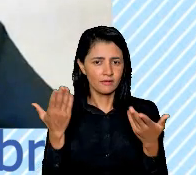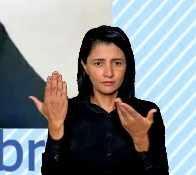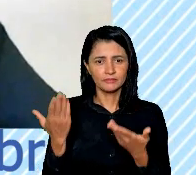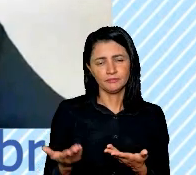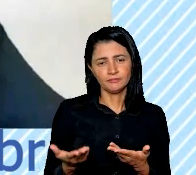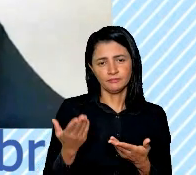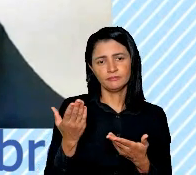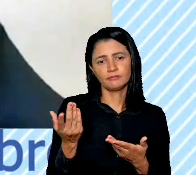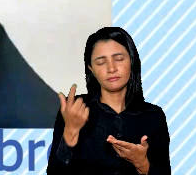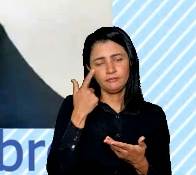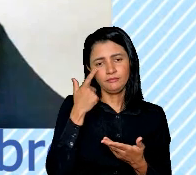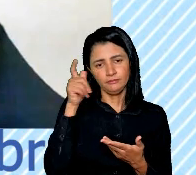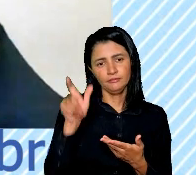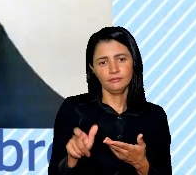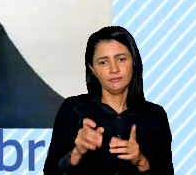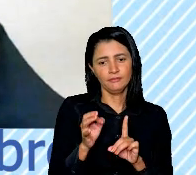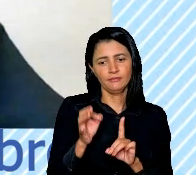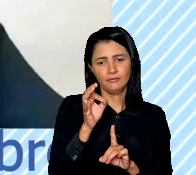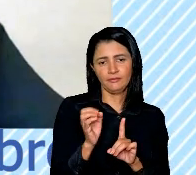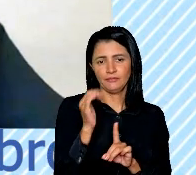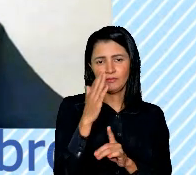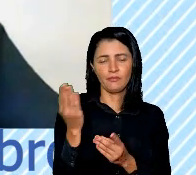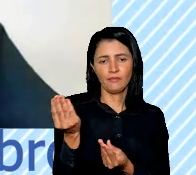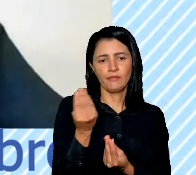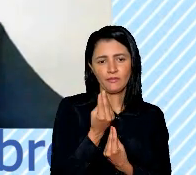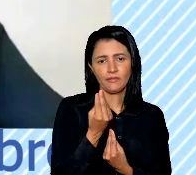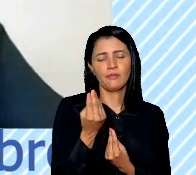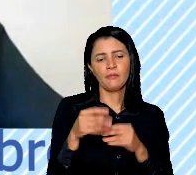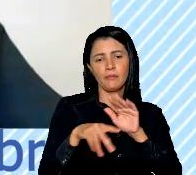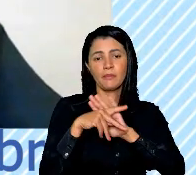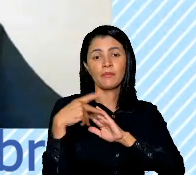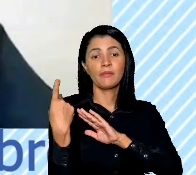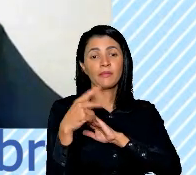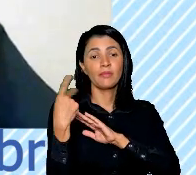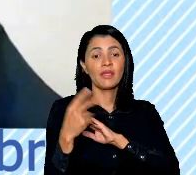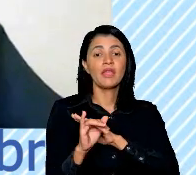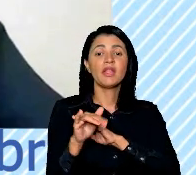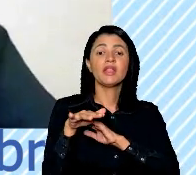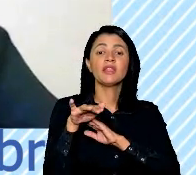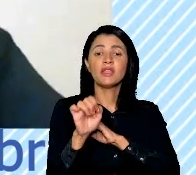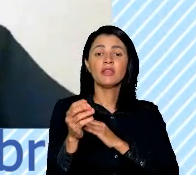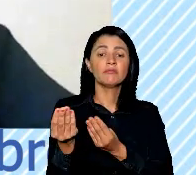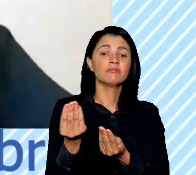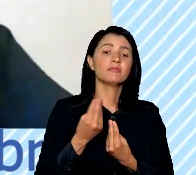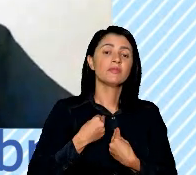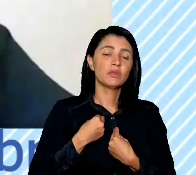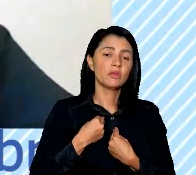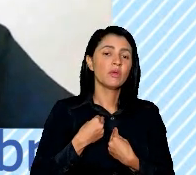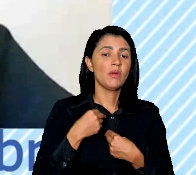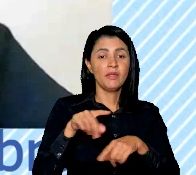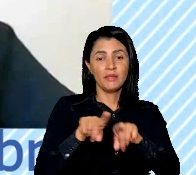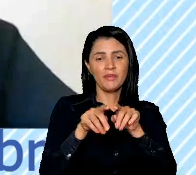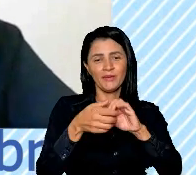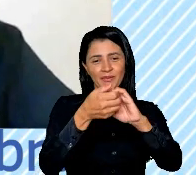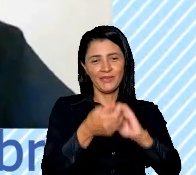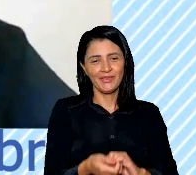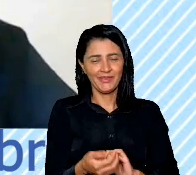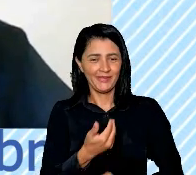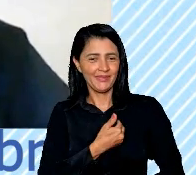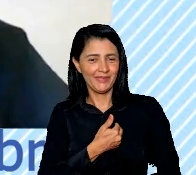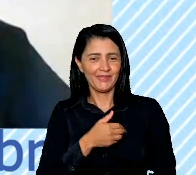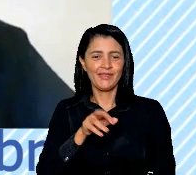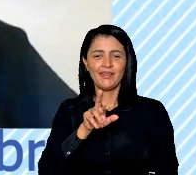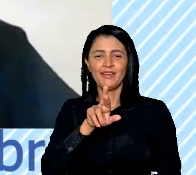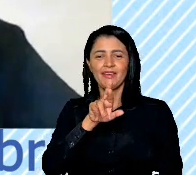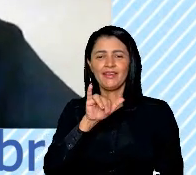Inês Virgínia Prado Soares, também integrante da Comissão de Equidade de Gênero, me passou. Também cumprimento aqui o meu amigo Ricardo